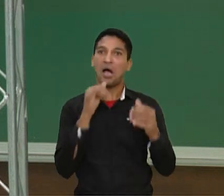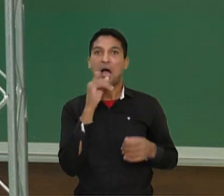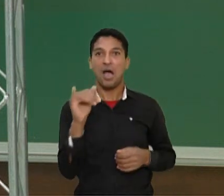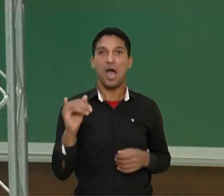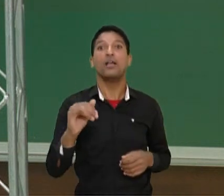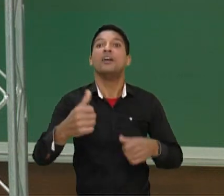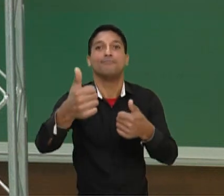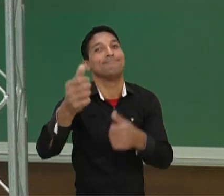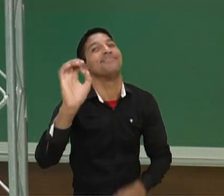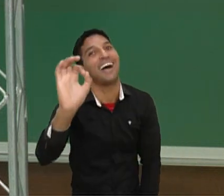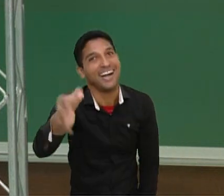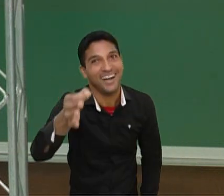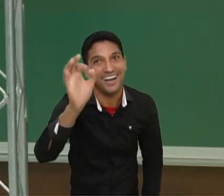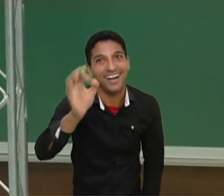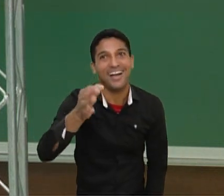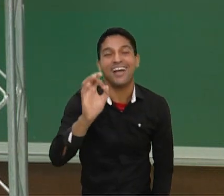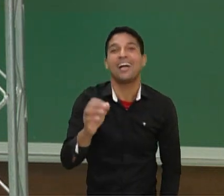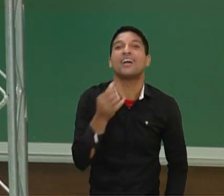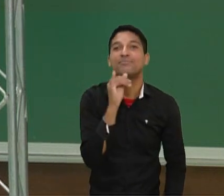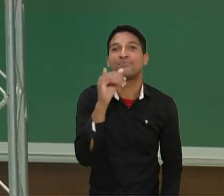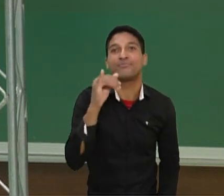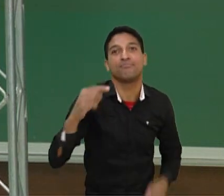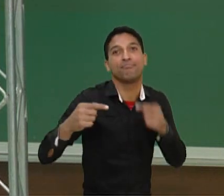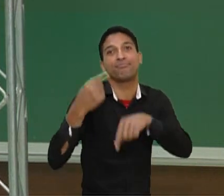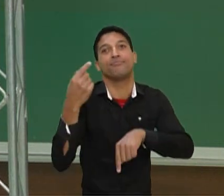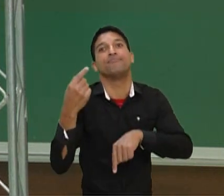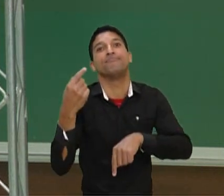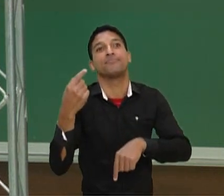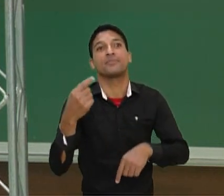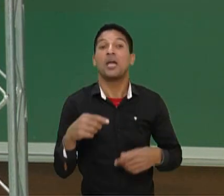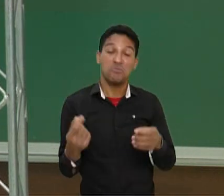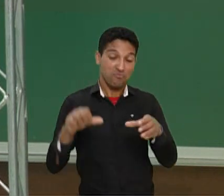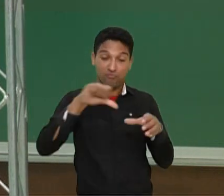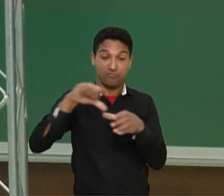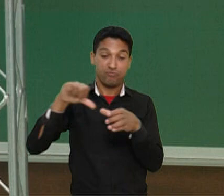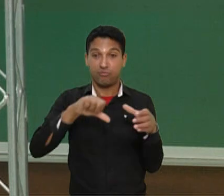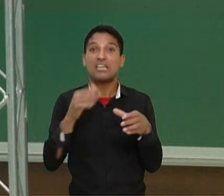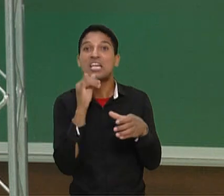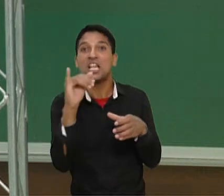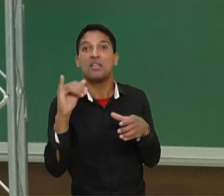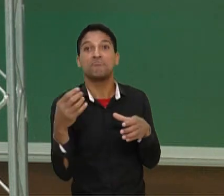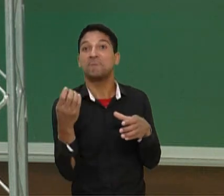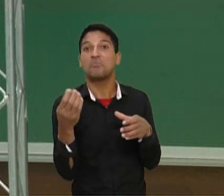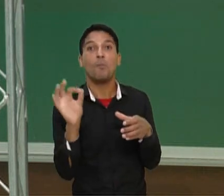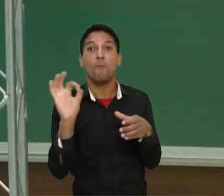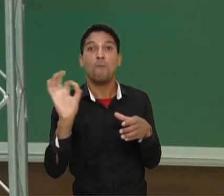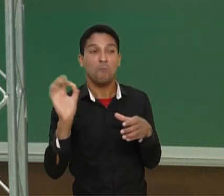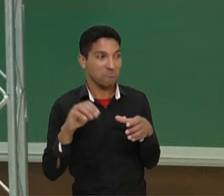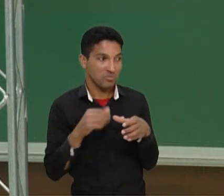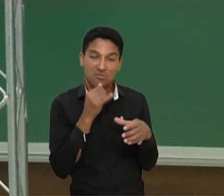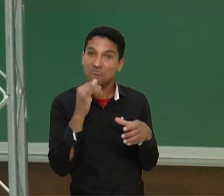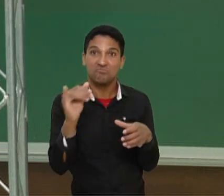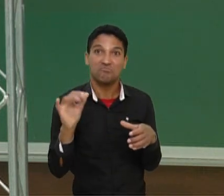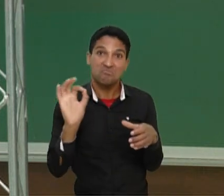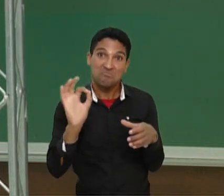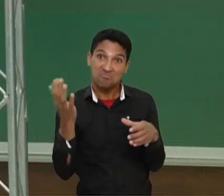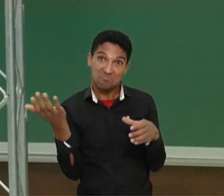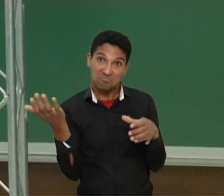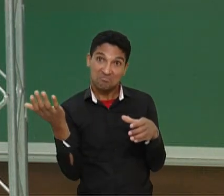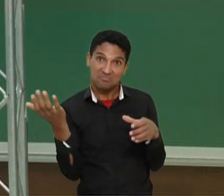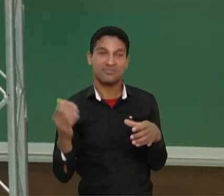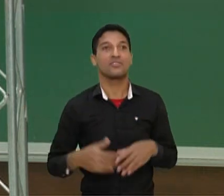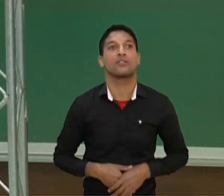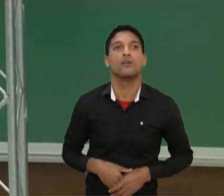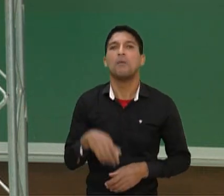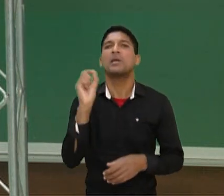Muito bem, garoto, é isso mesmo. São aquelas soluções que então não conduzem corrente elétrica. Quem